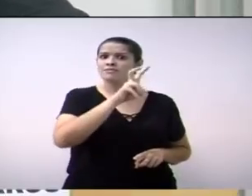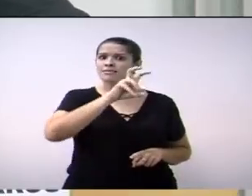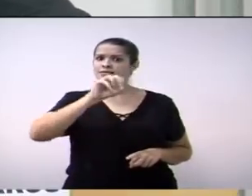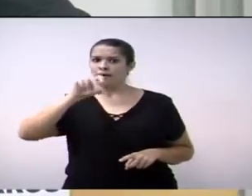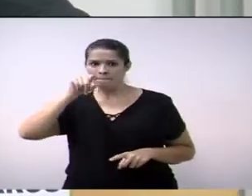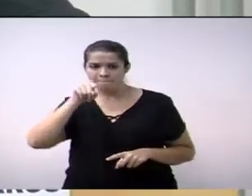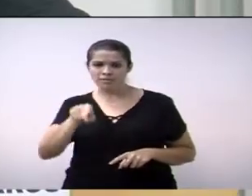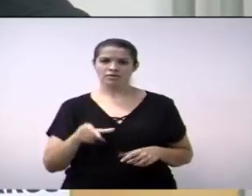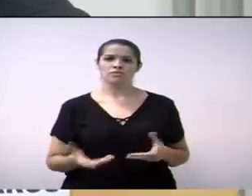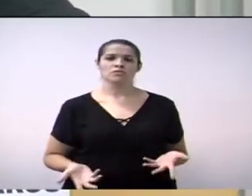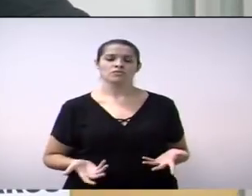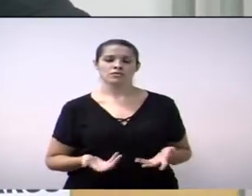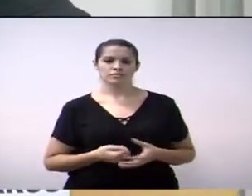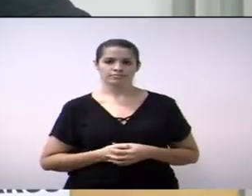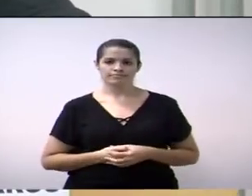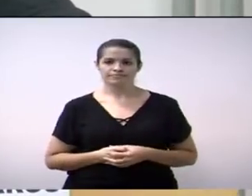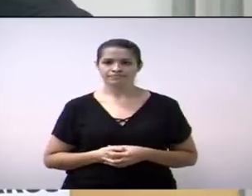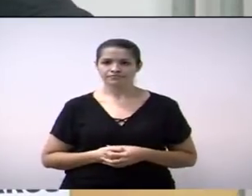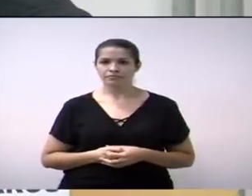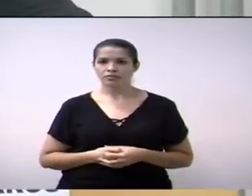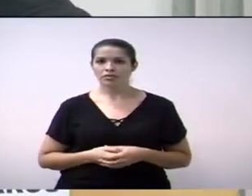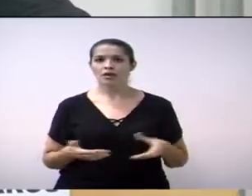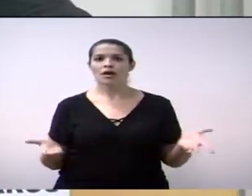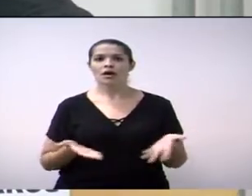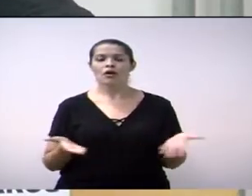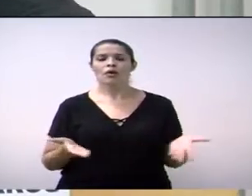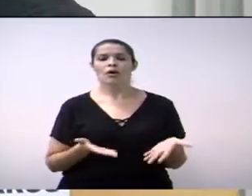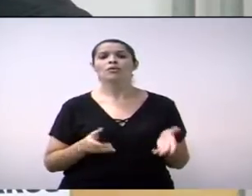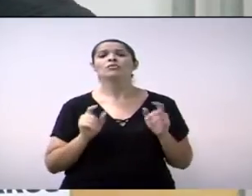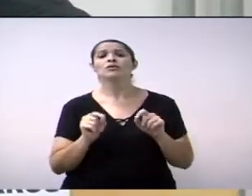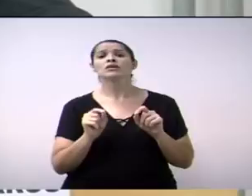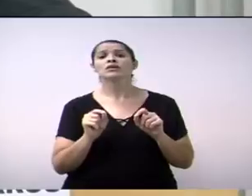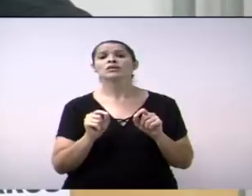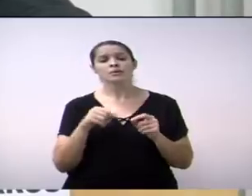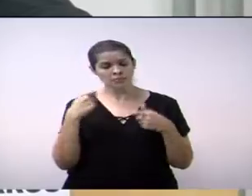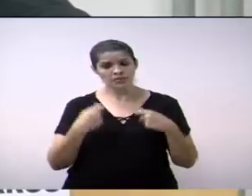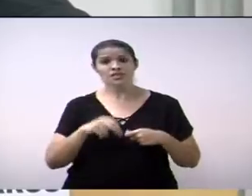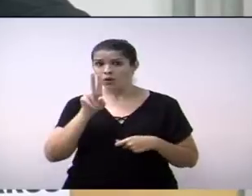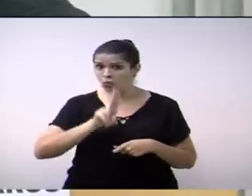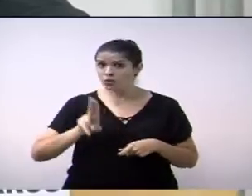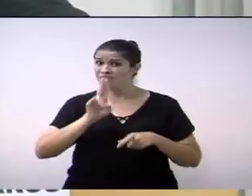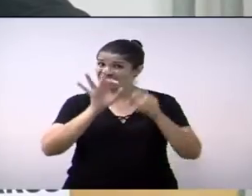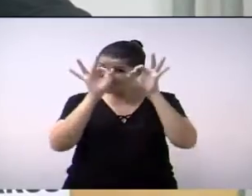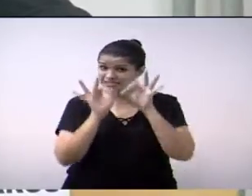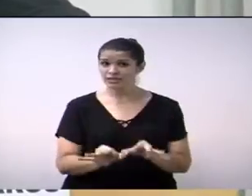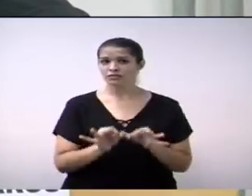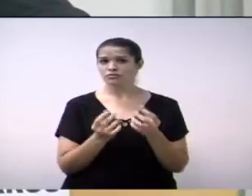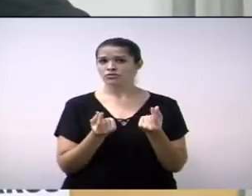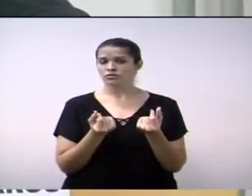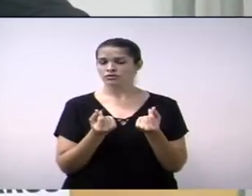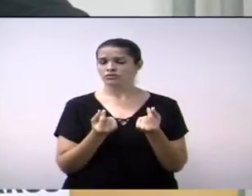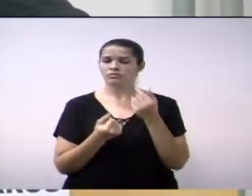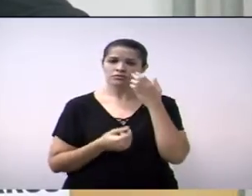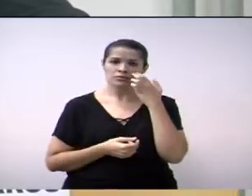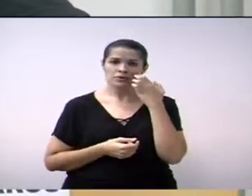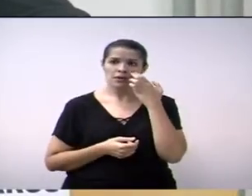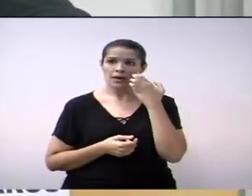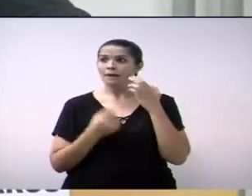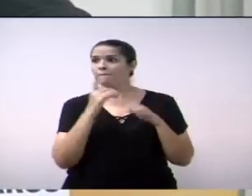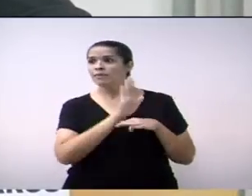deputados destinaram, e que agora falta, de fato, chegar e ser usado esse dinheiro, ter retorno para a